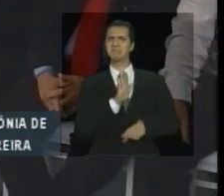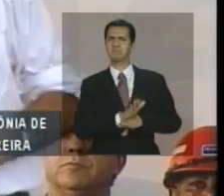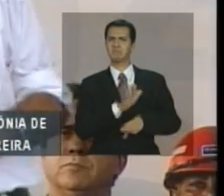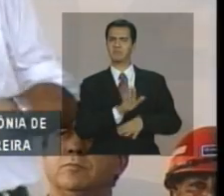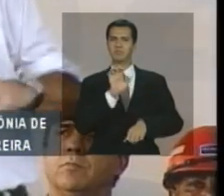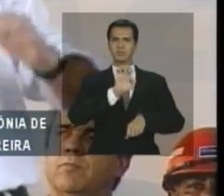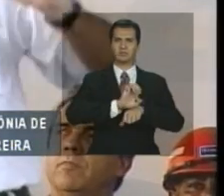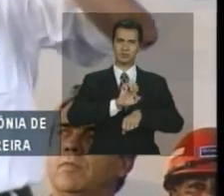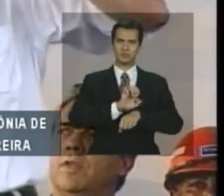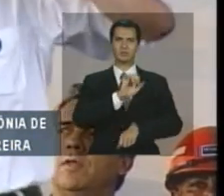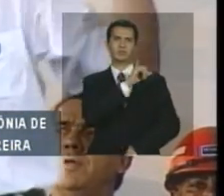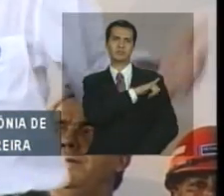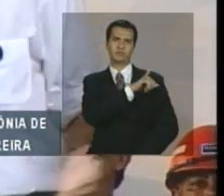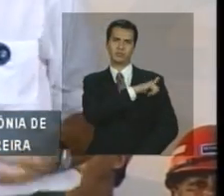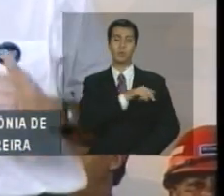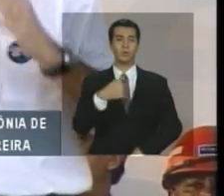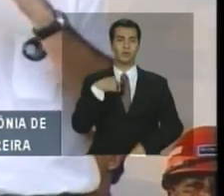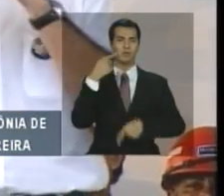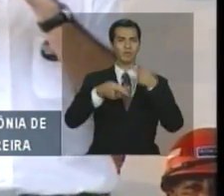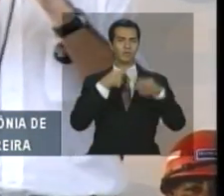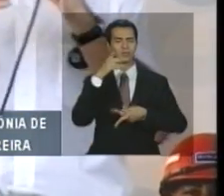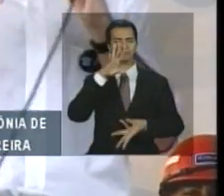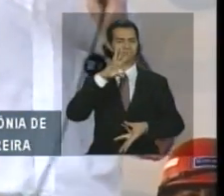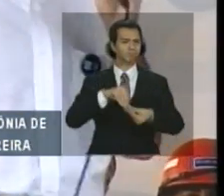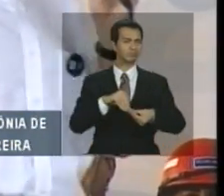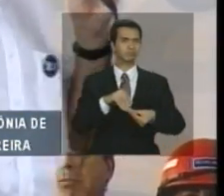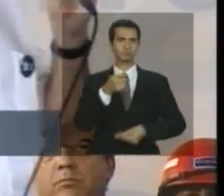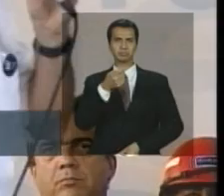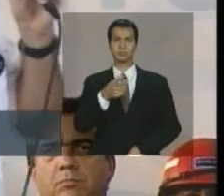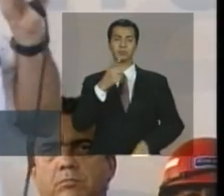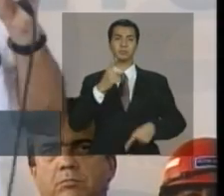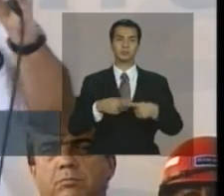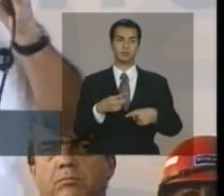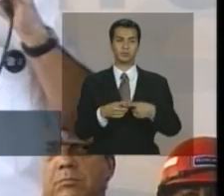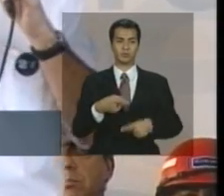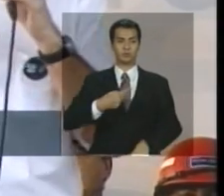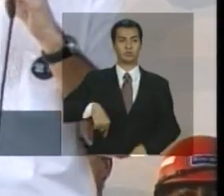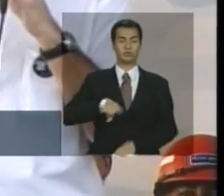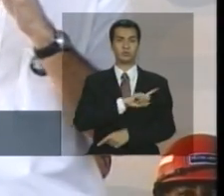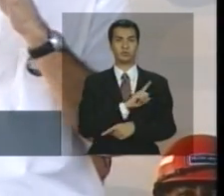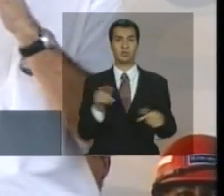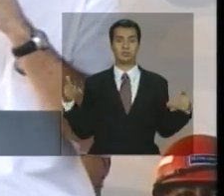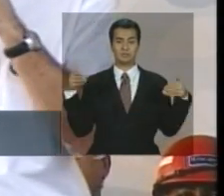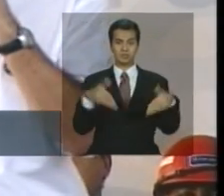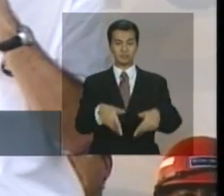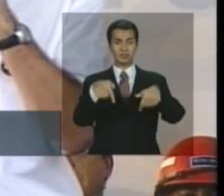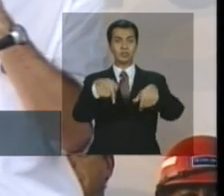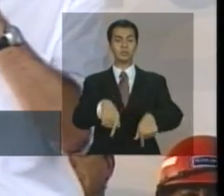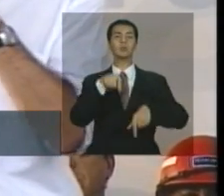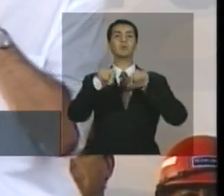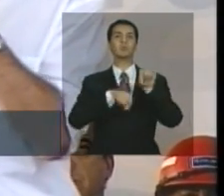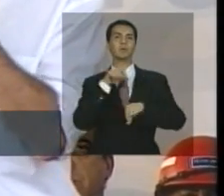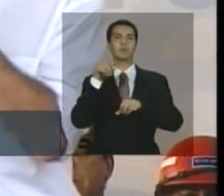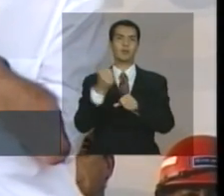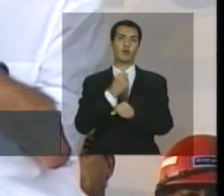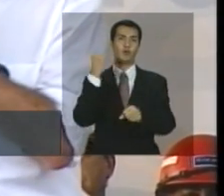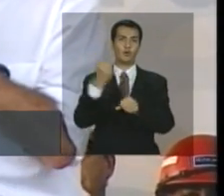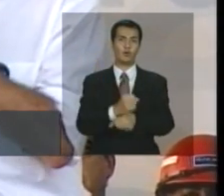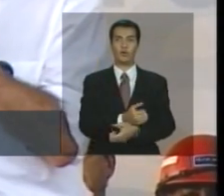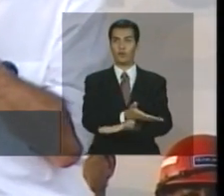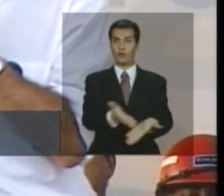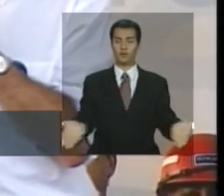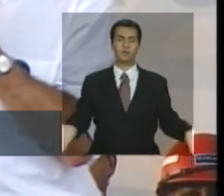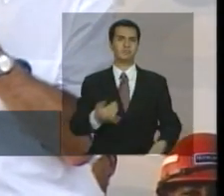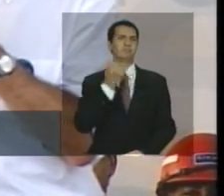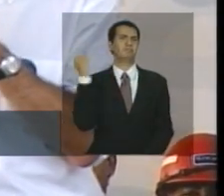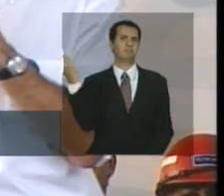queria dizer poucas palavras aqui. Nós estamos aqui no meio de uma obra que é transformadora da história dessa cidade e